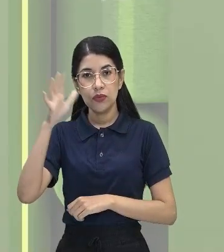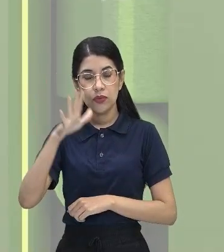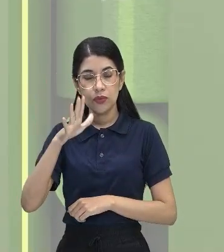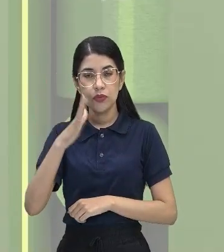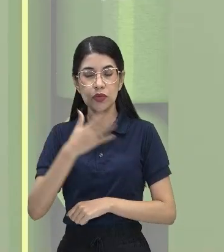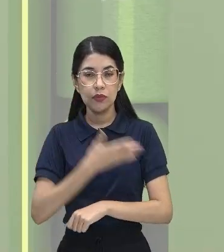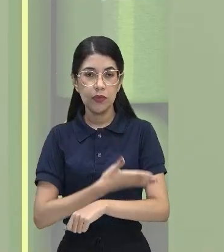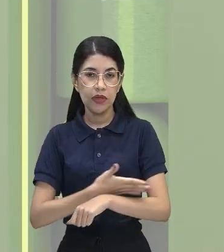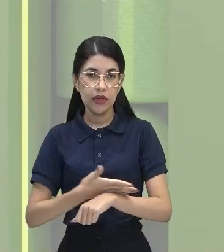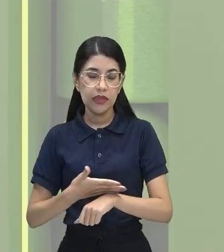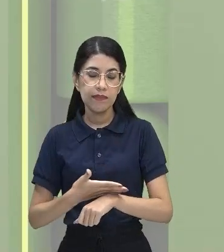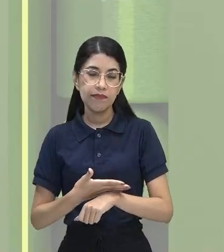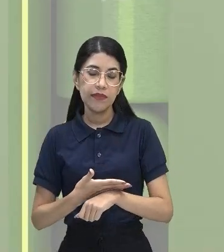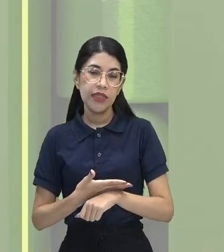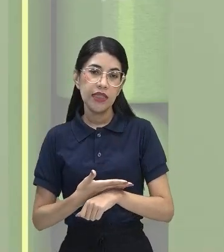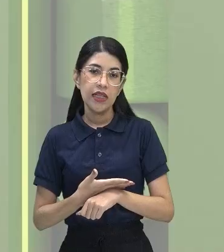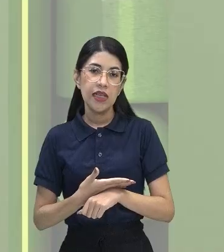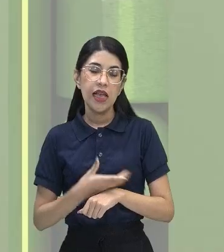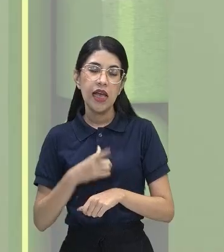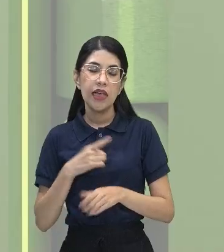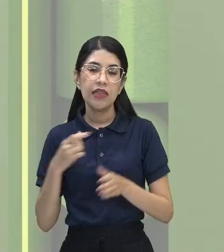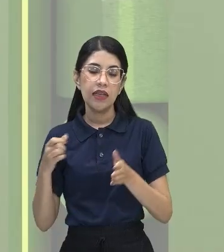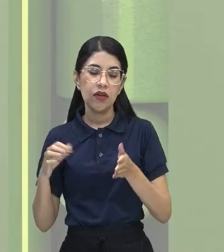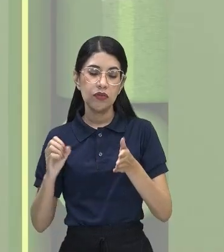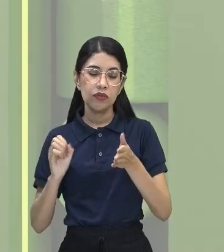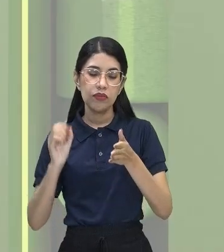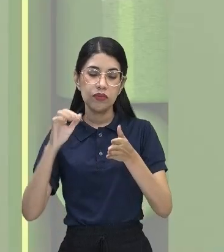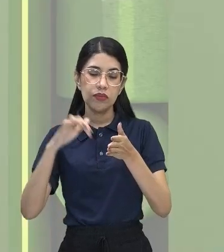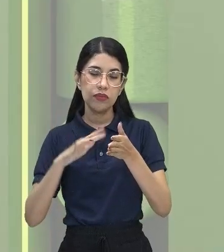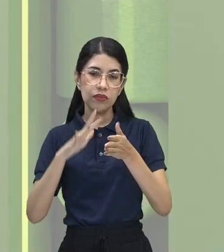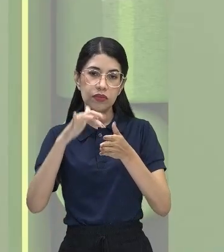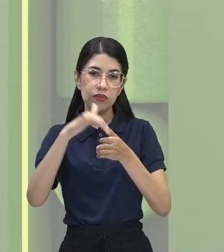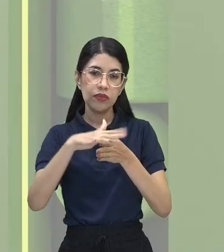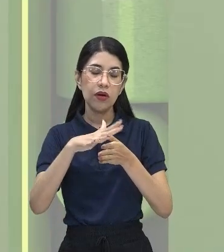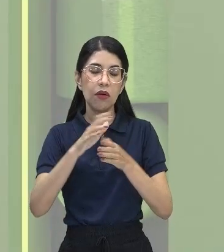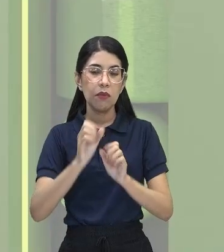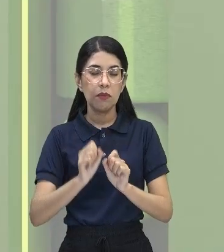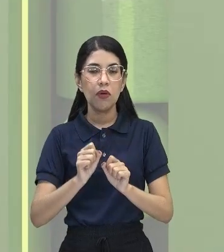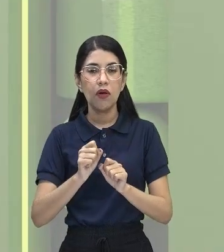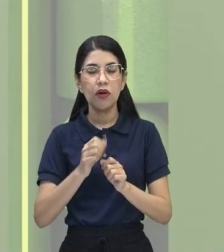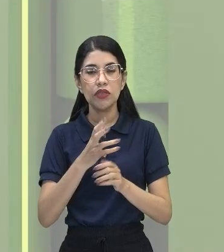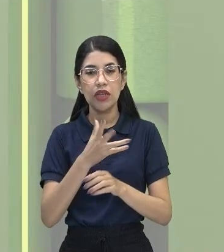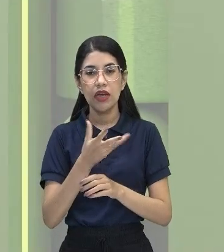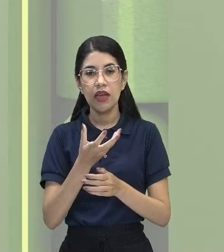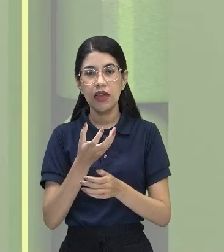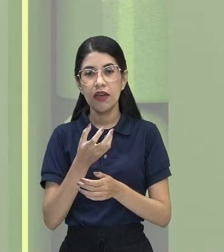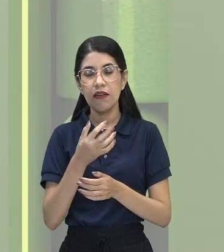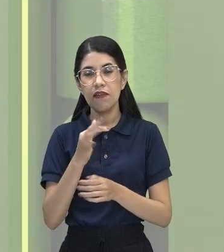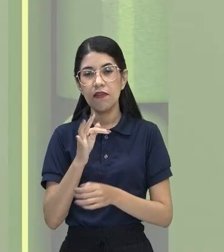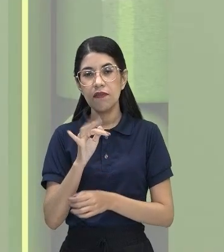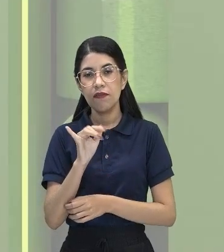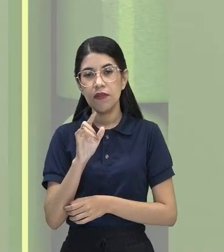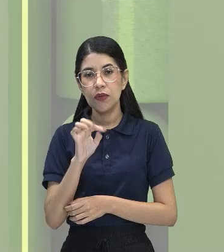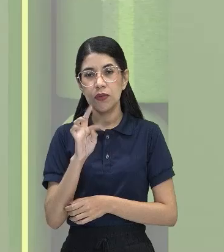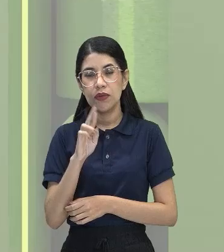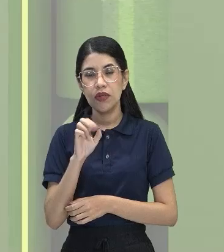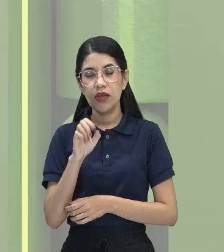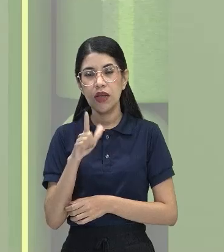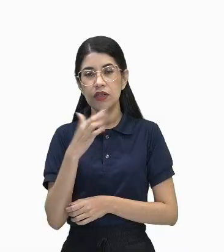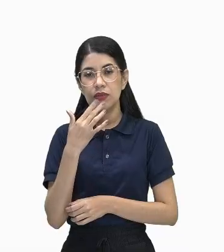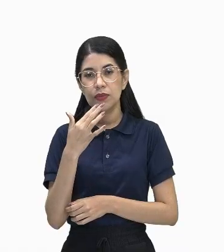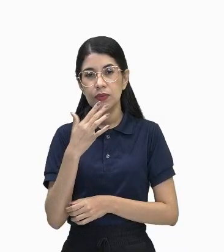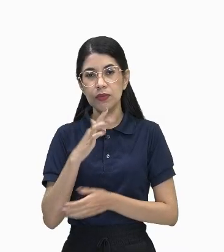por exemplo, e ao passar por um polarizador eu posso filtrá-la em outras cores, tá legal, pessoal? Bem,